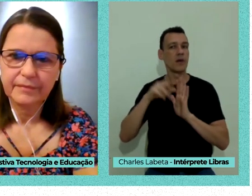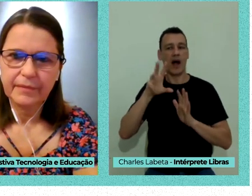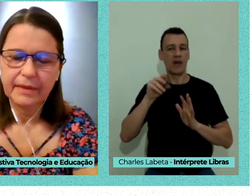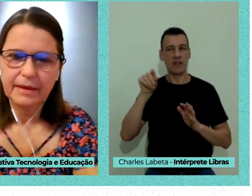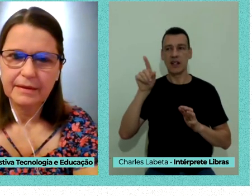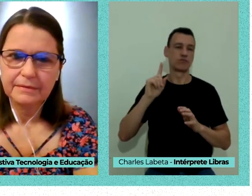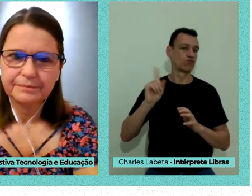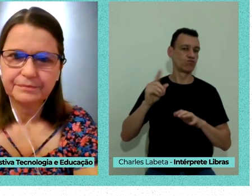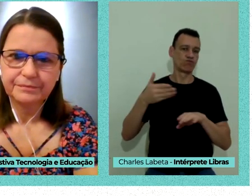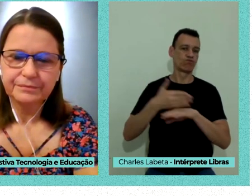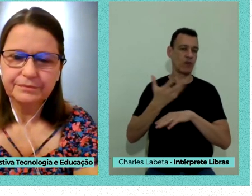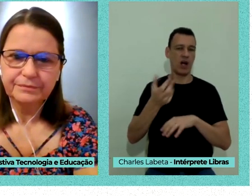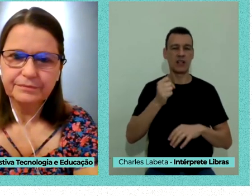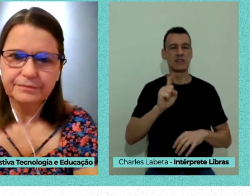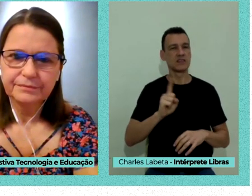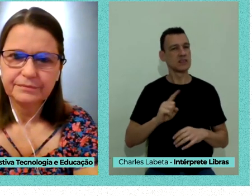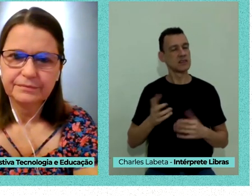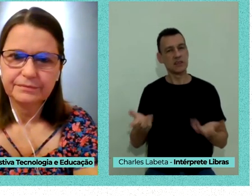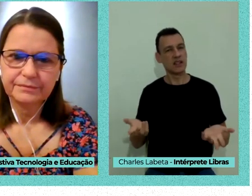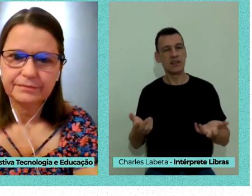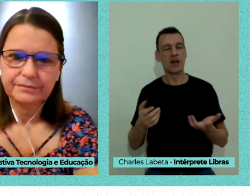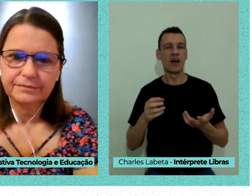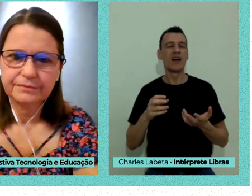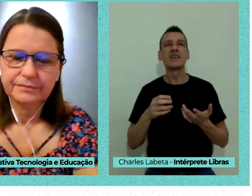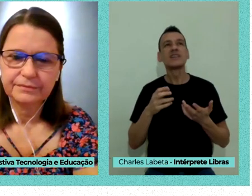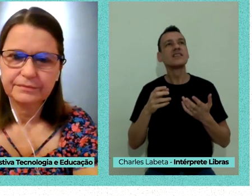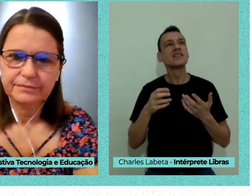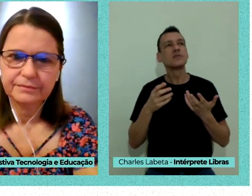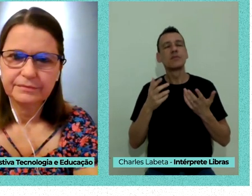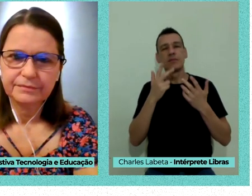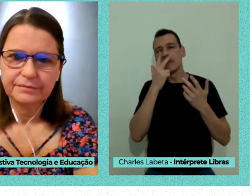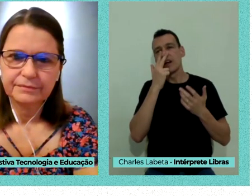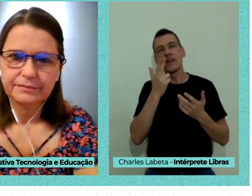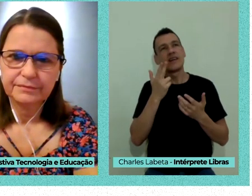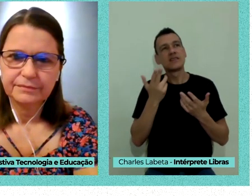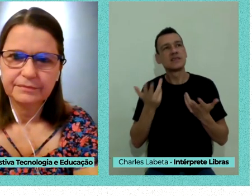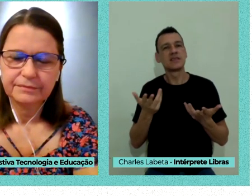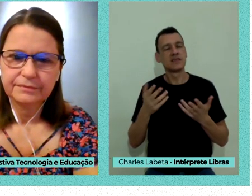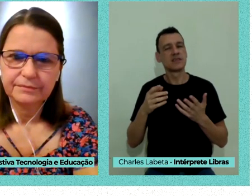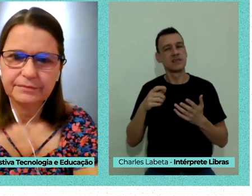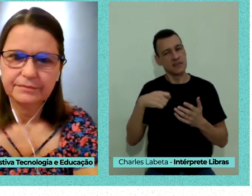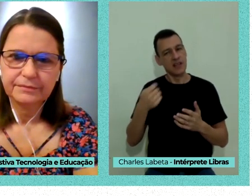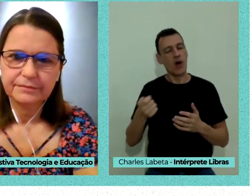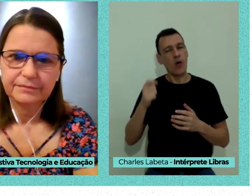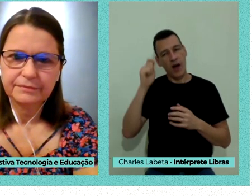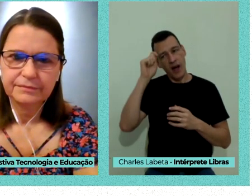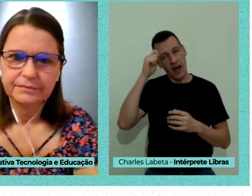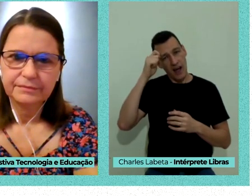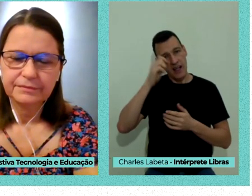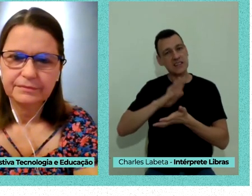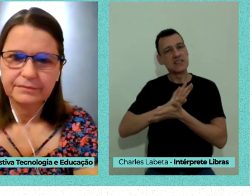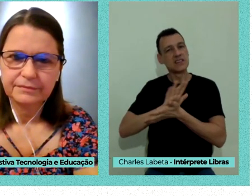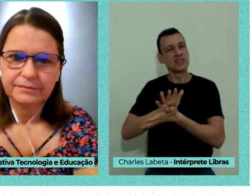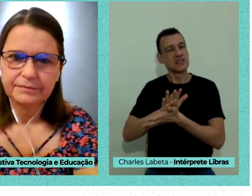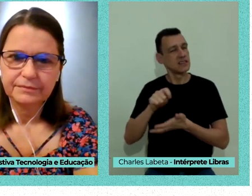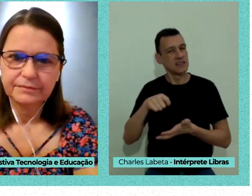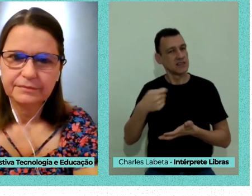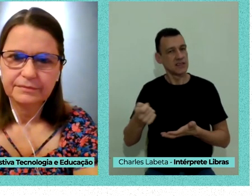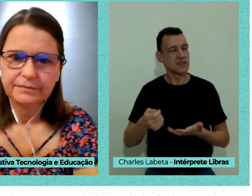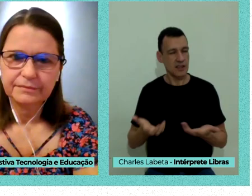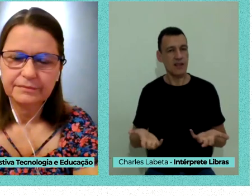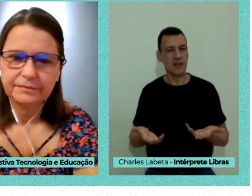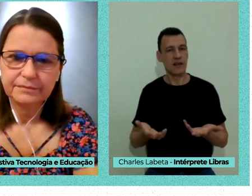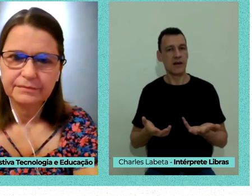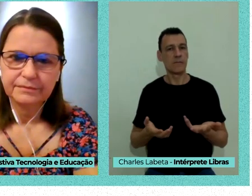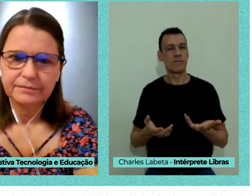de alguma forma, a compreensão de que existe um racismo e que ele é sementado pela nossa